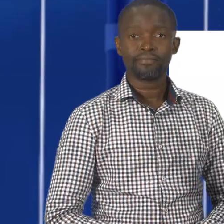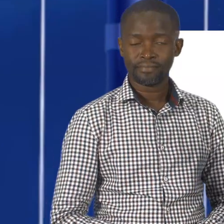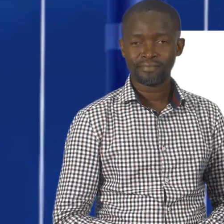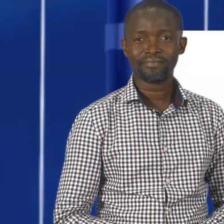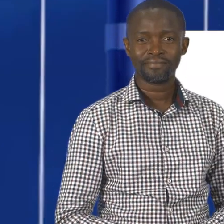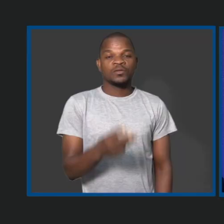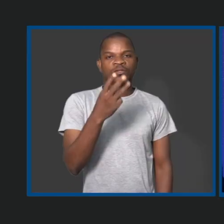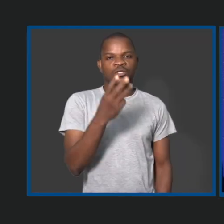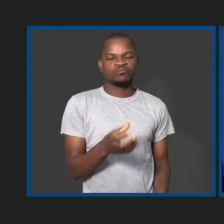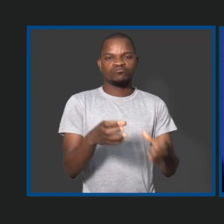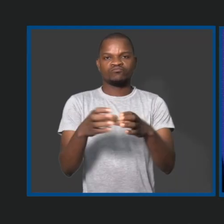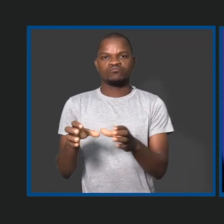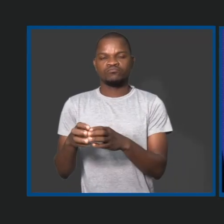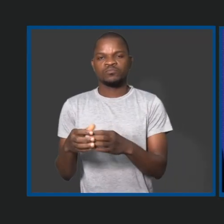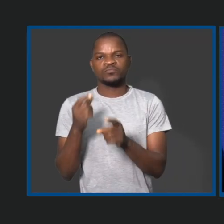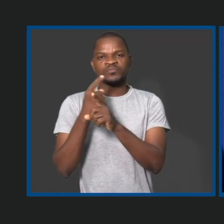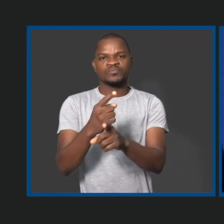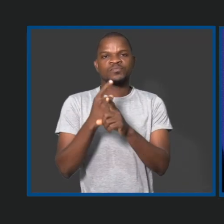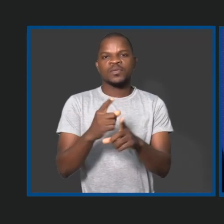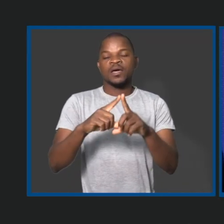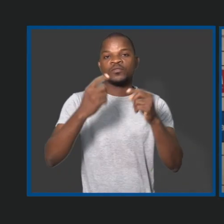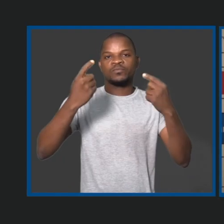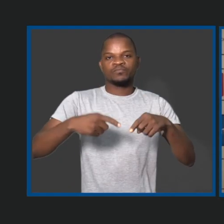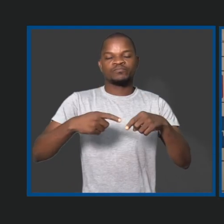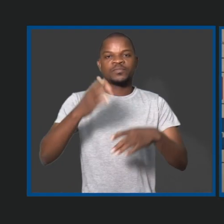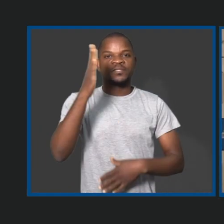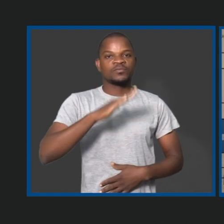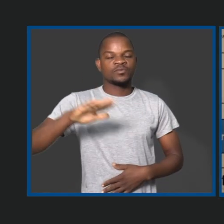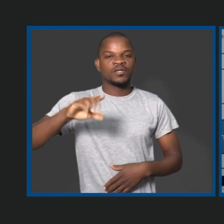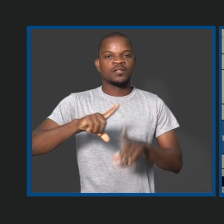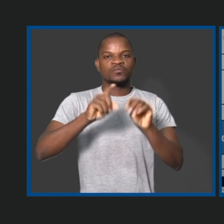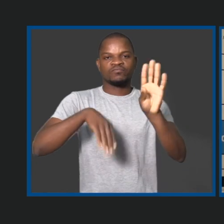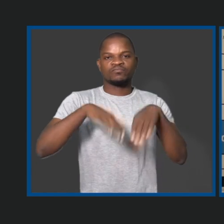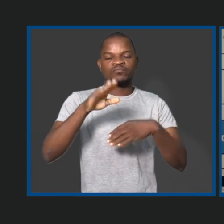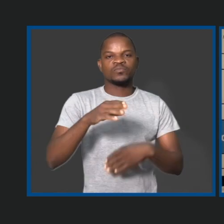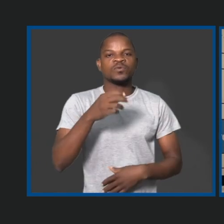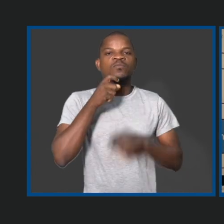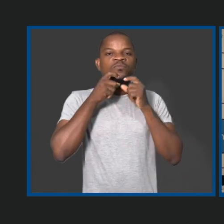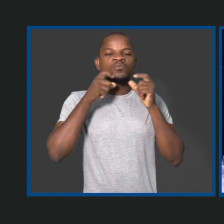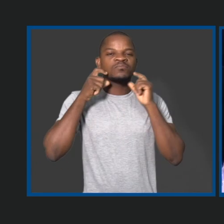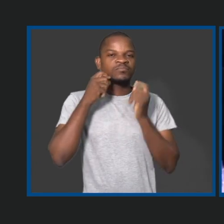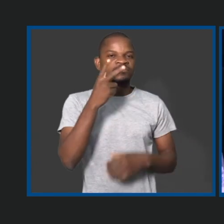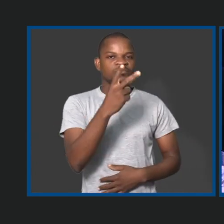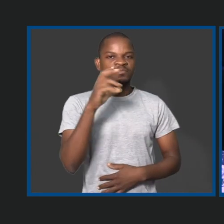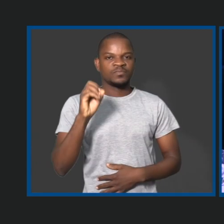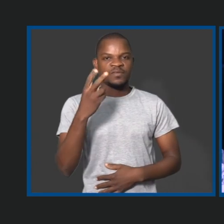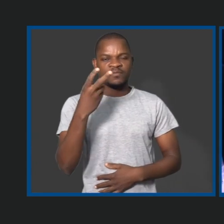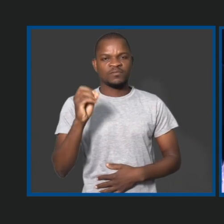no fim da época. Os três promovidos ao Campeonato Nacional de Futebol Moçambola 2020